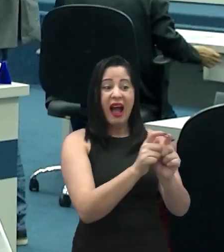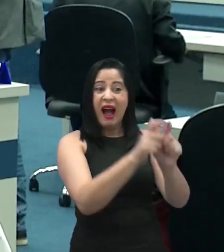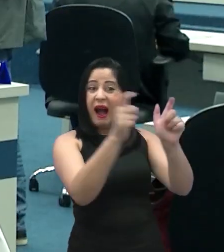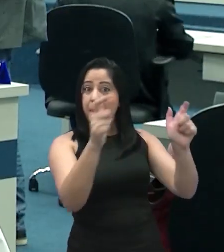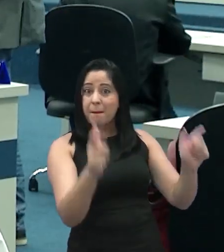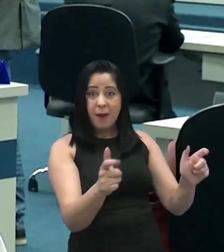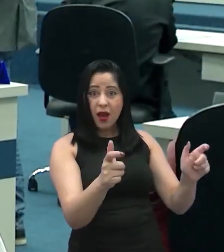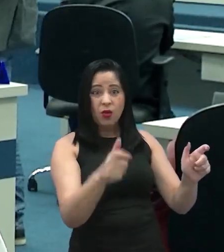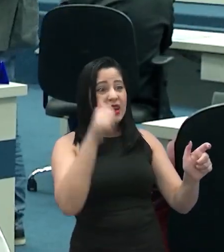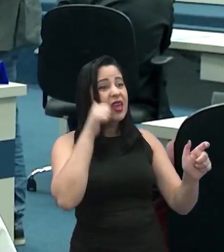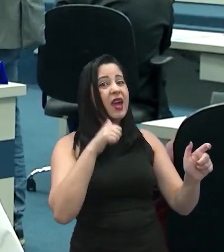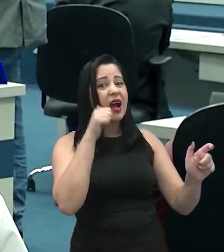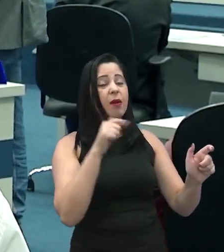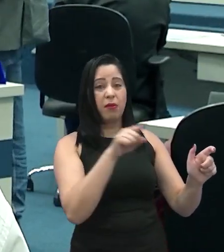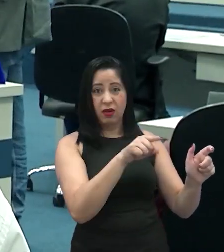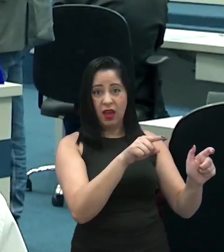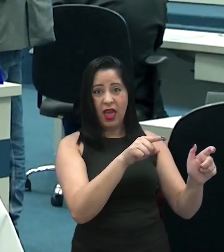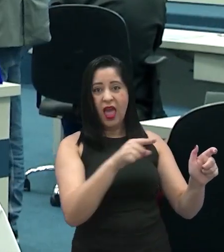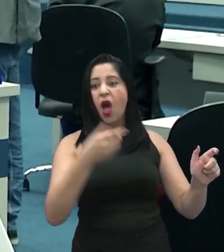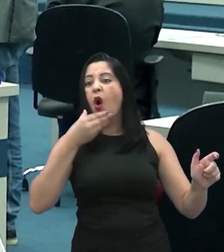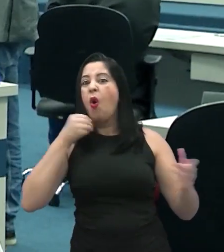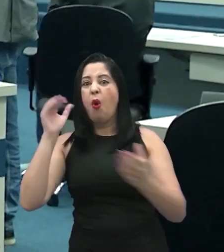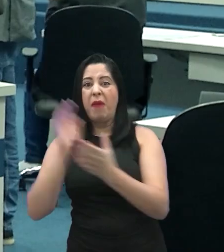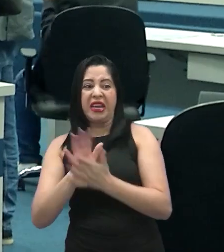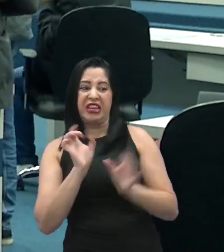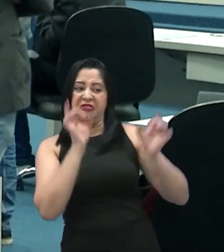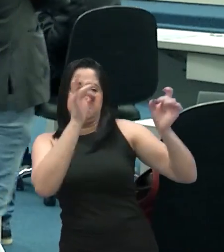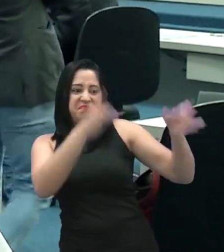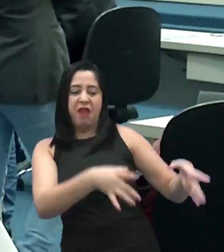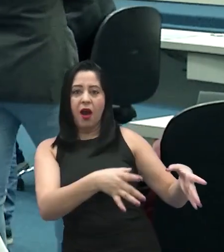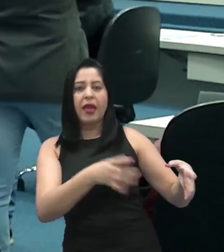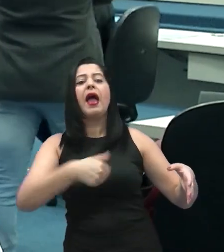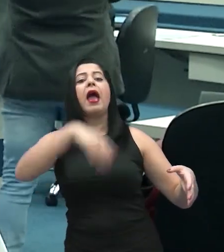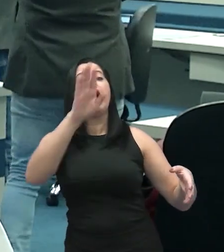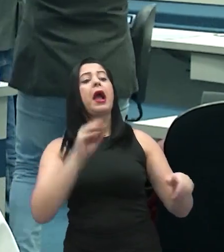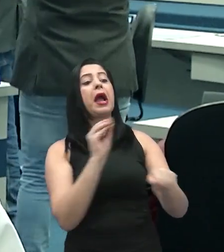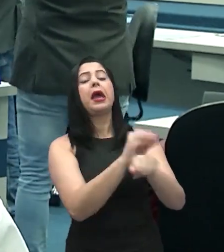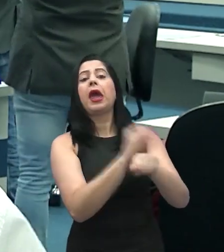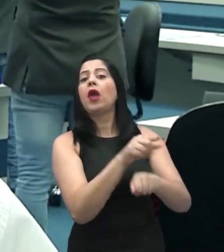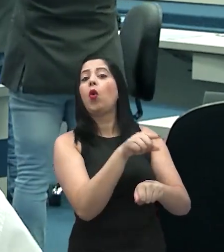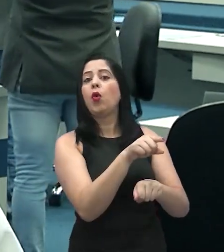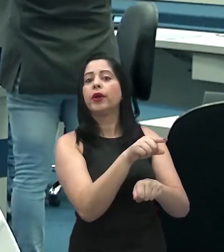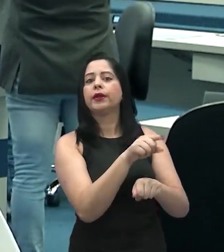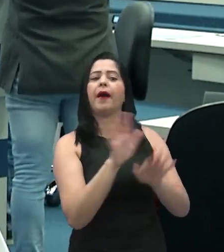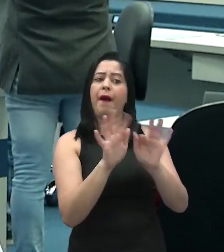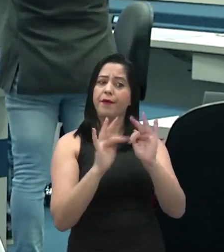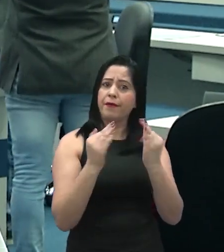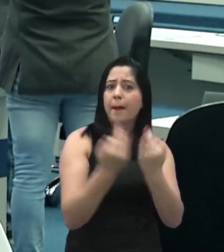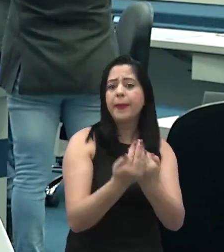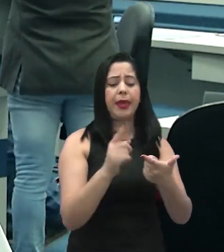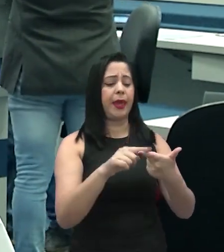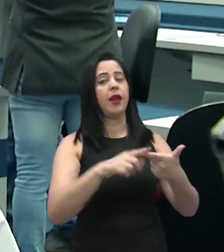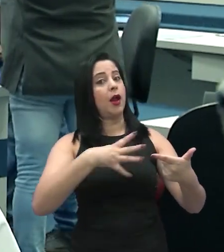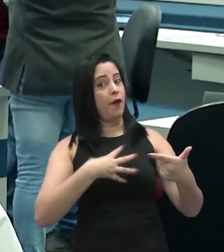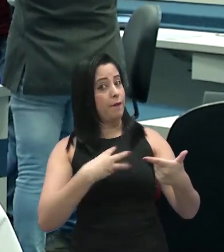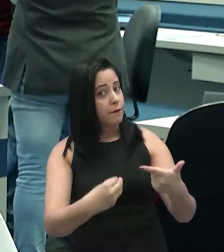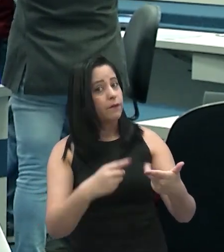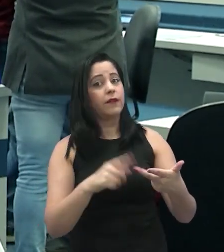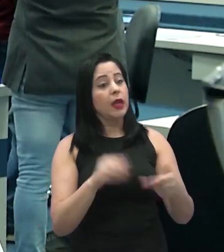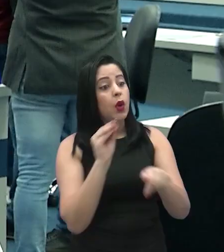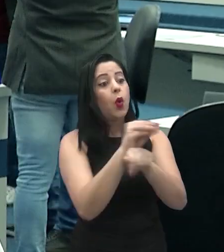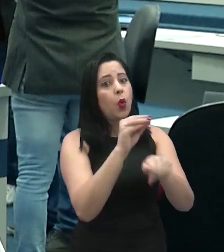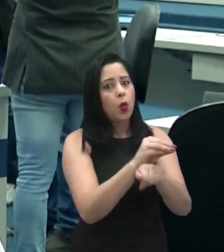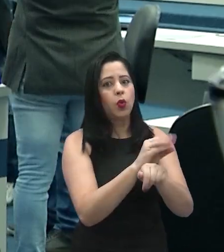maioria das mulheres presas são abandonadas pelos maridos. Então, quem cuida delas são os familiares mais